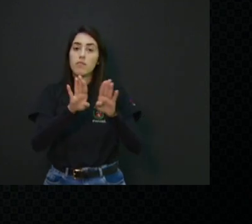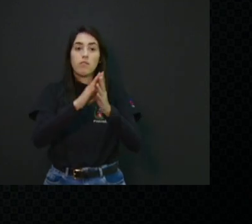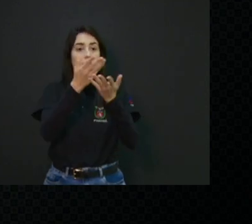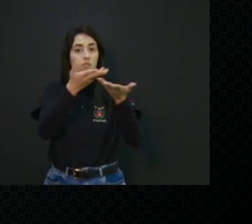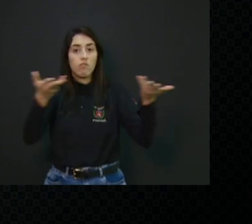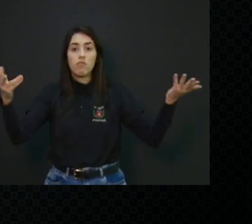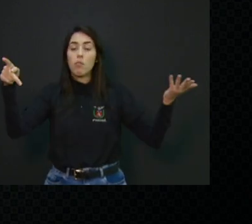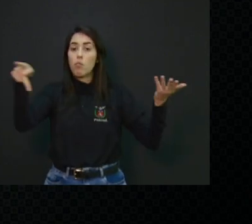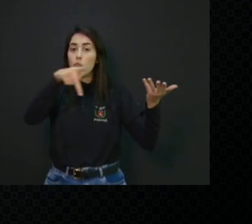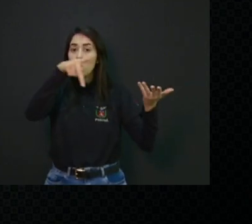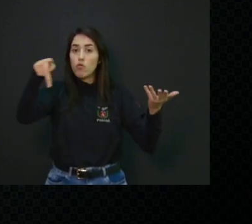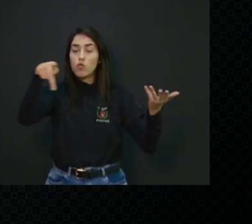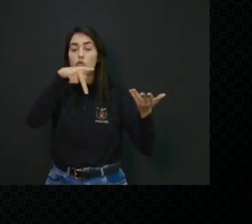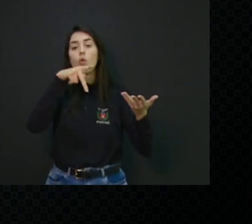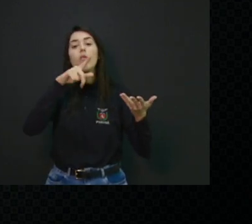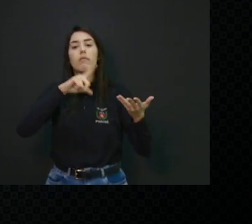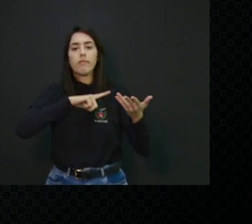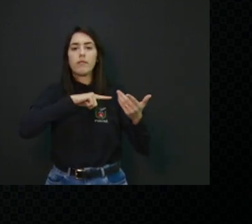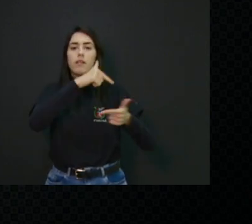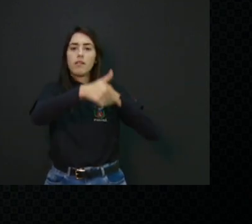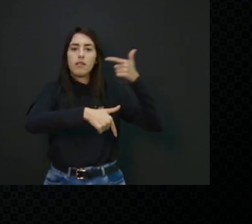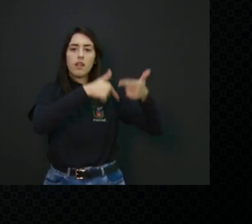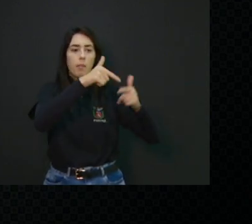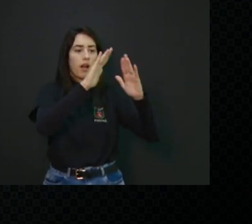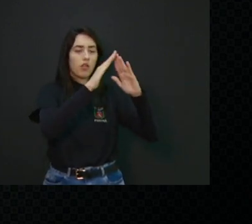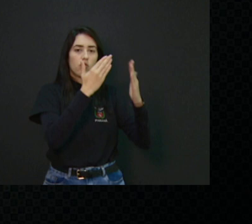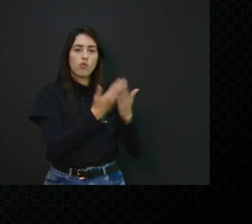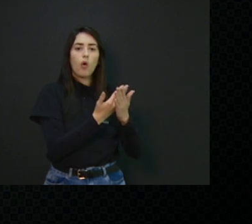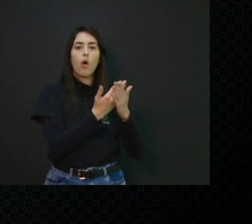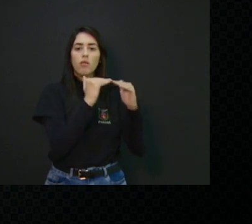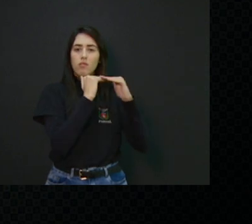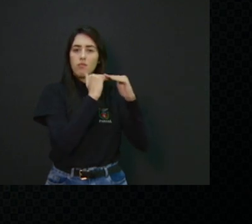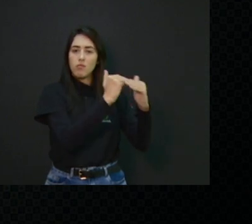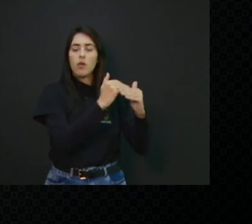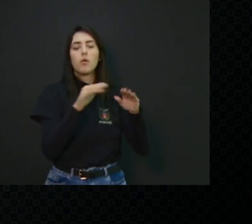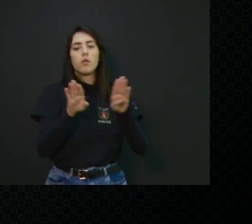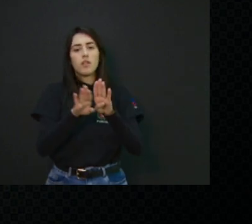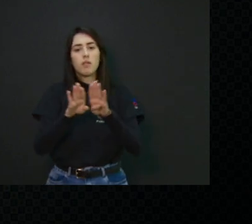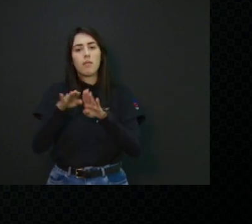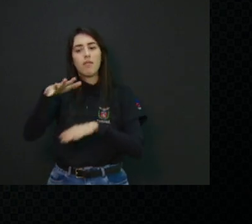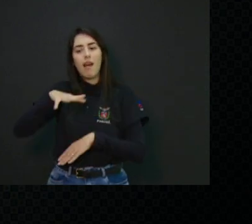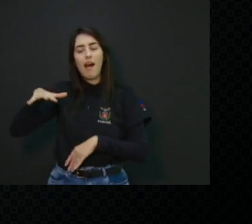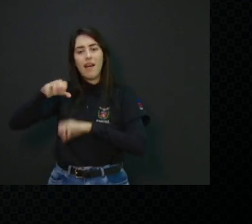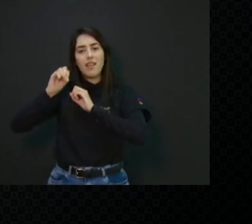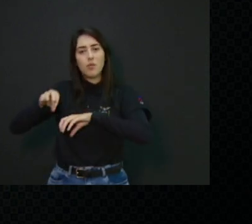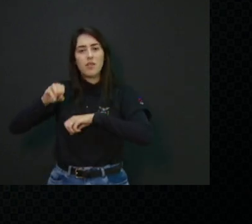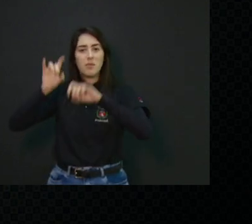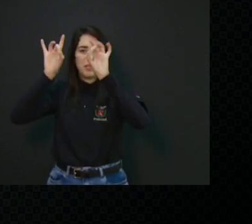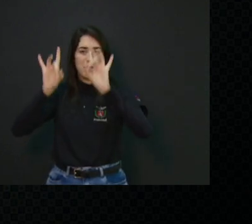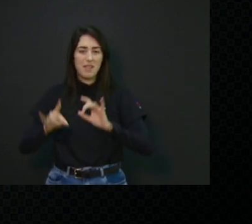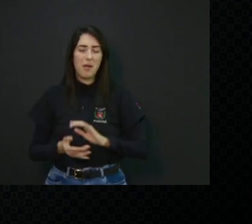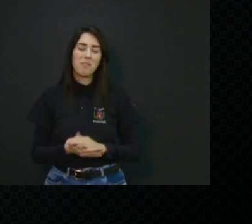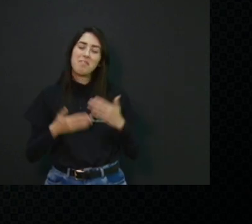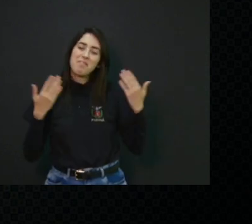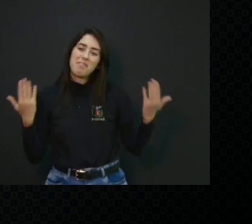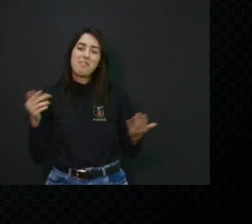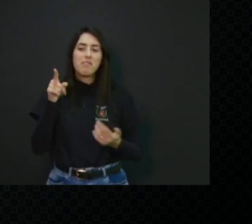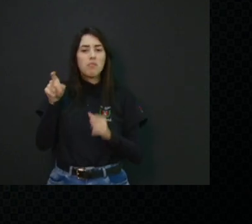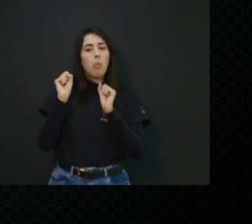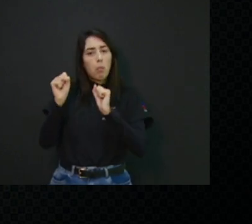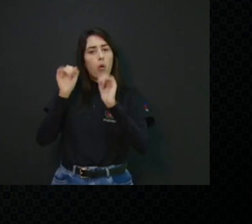que atuam tanto no ensino comum como também na educação especial. Deixo aqui para você fechar,